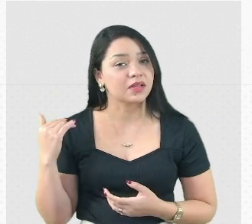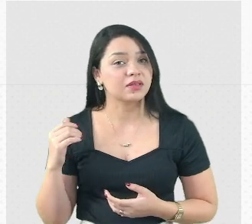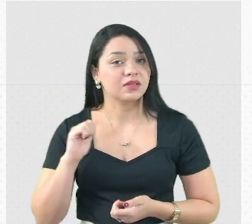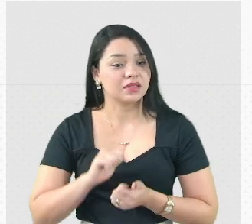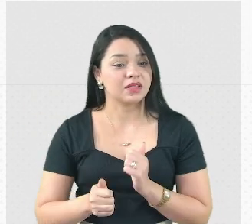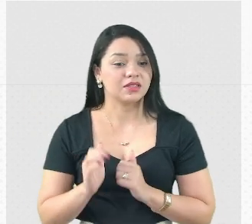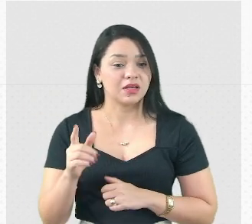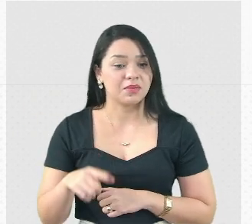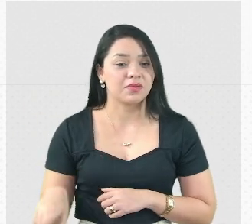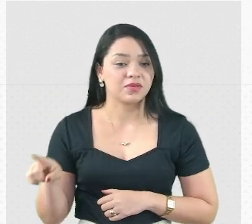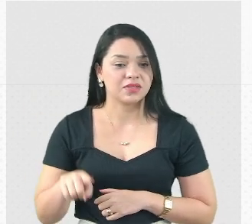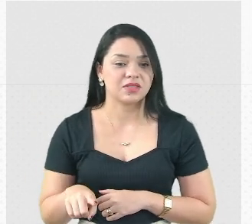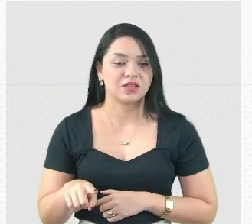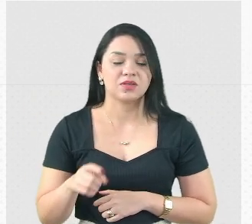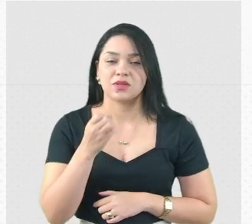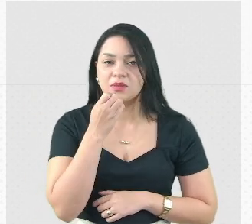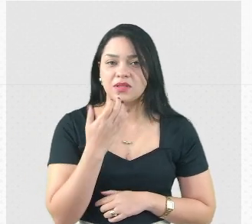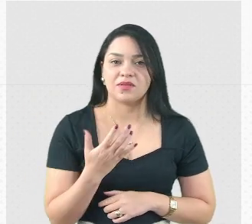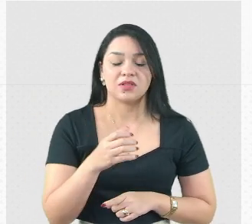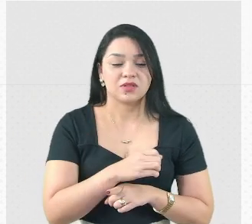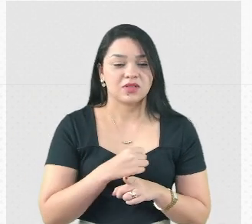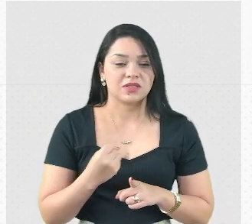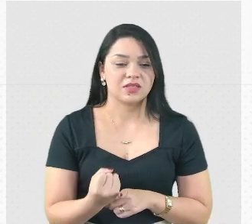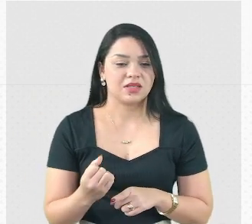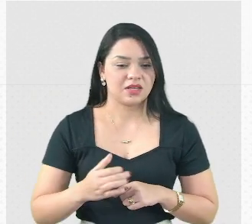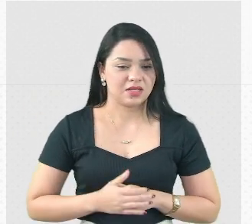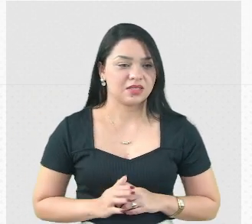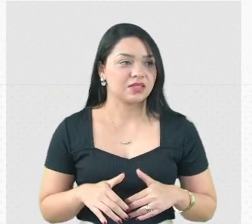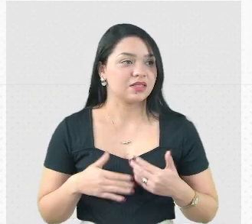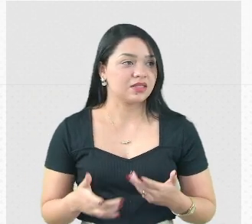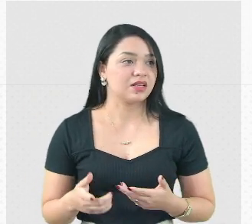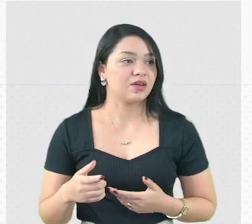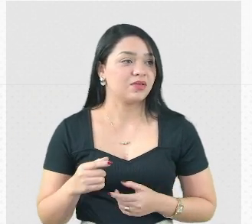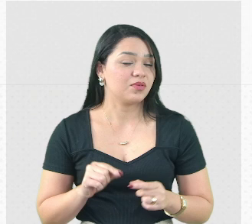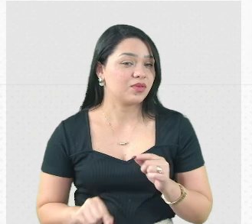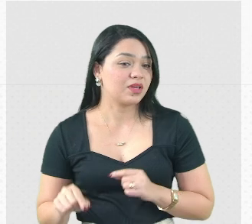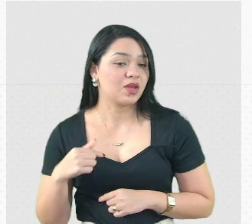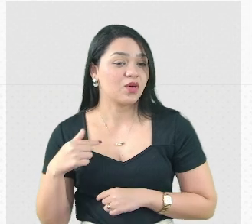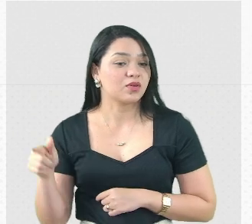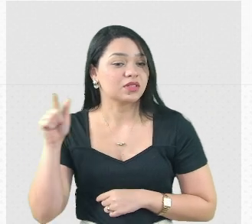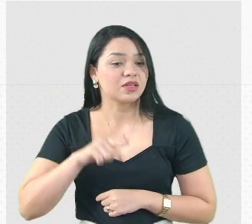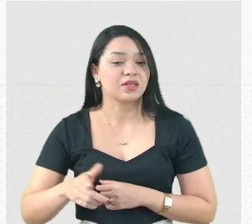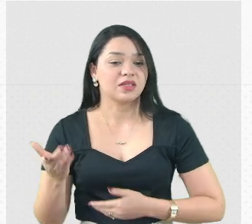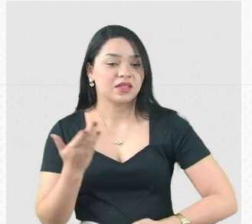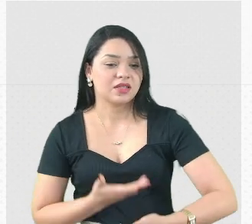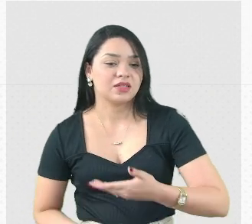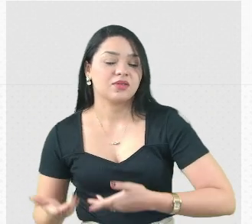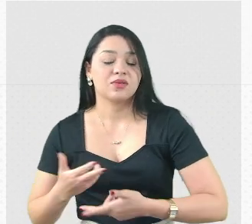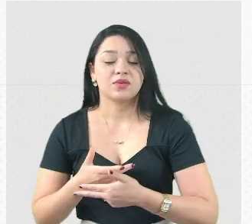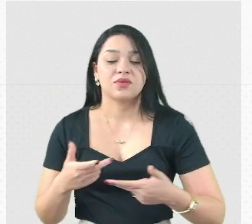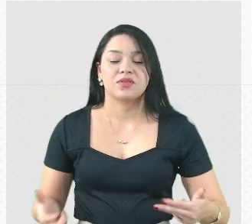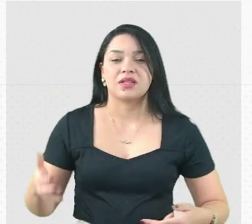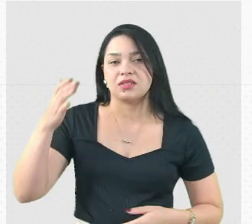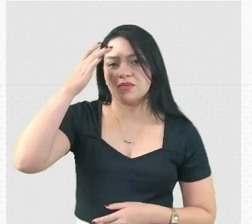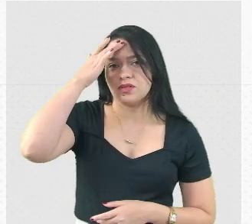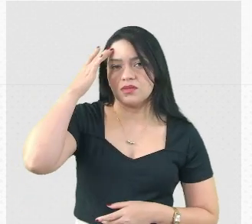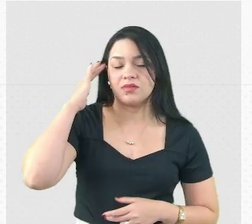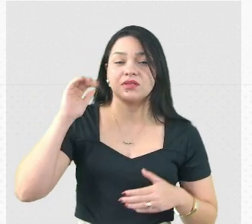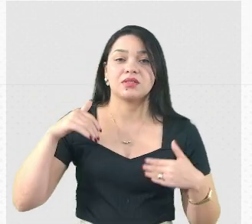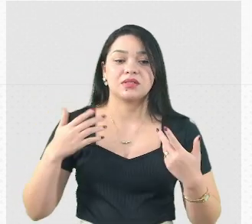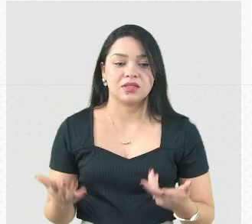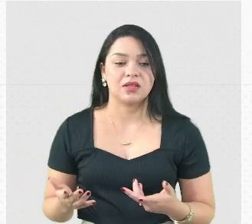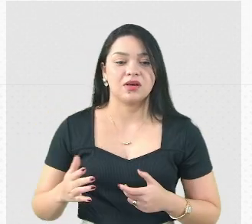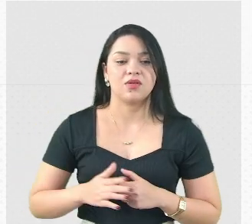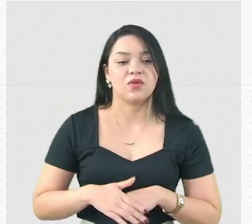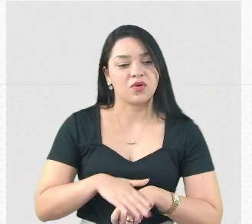Eu já trouxe para vocês ainda há pouco os benefícios sociais. Então, eu era um indivíduo que eu conseguia interagir com muitas pessoas. Então, era aquele